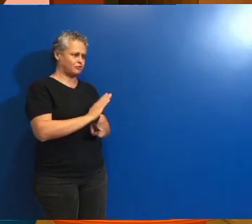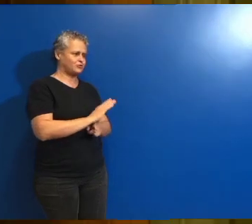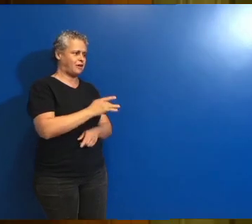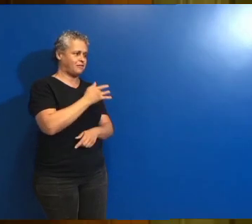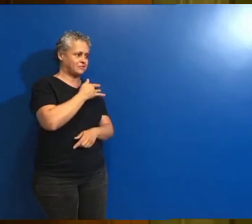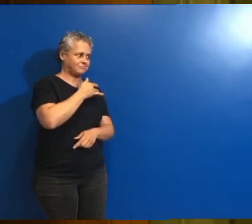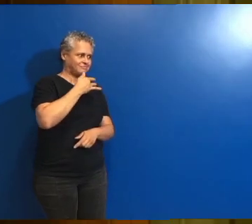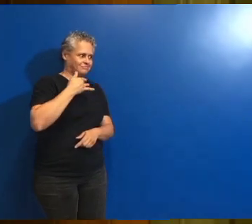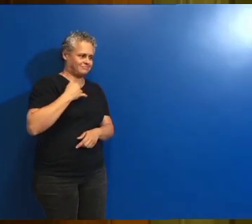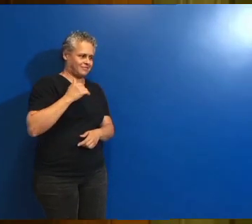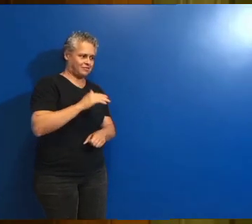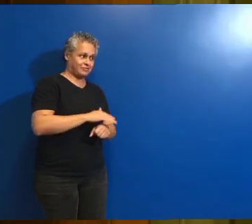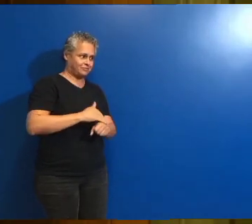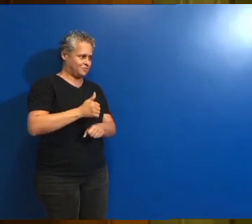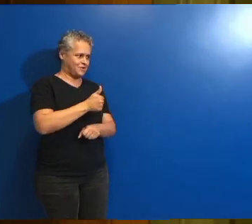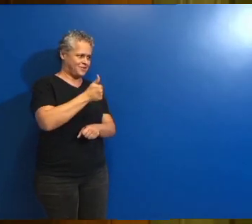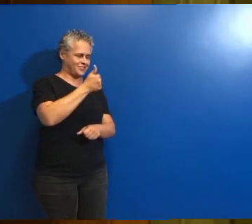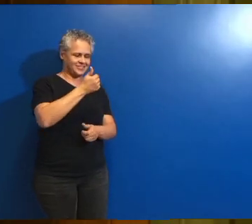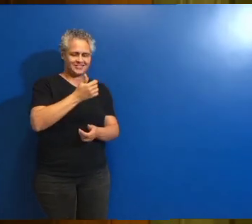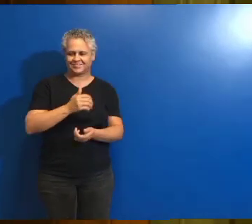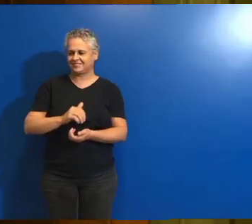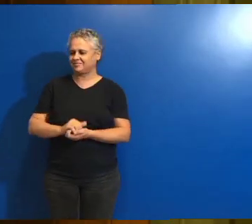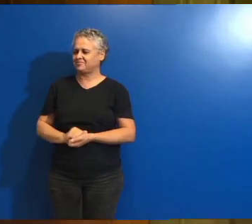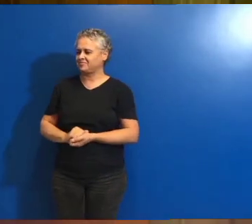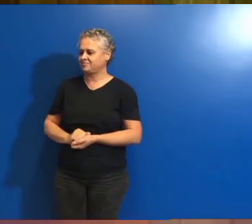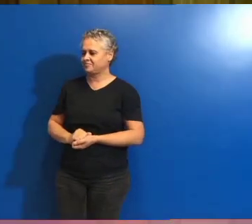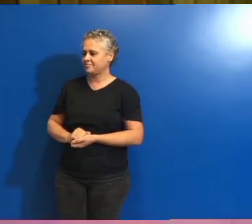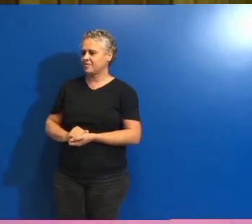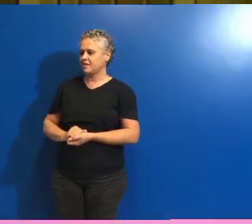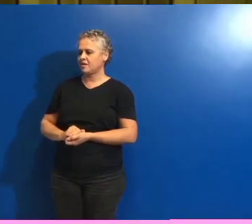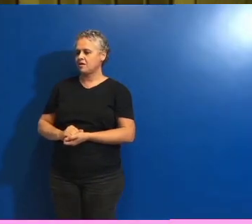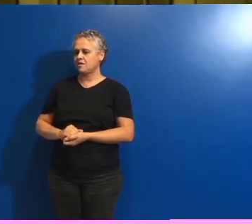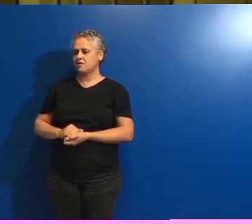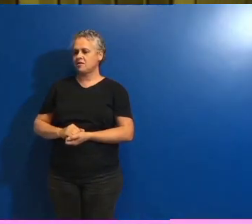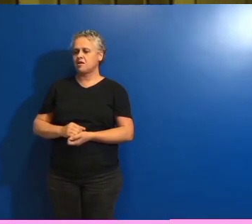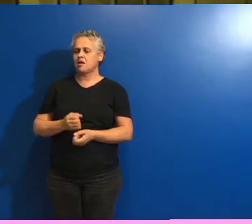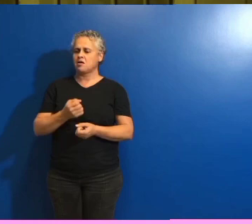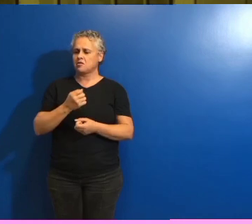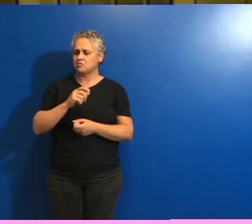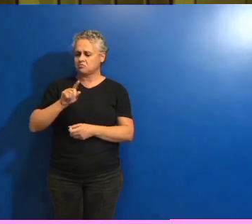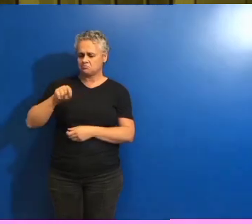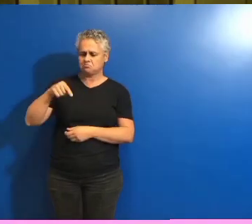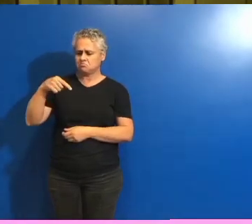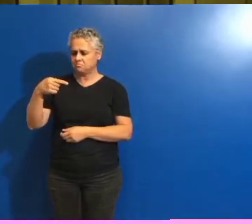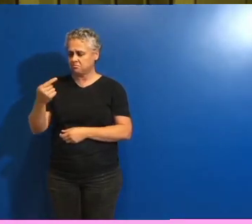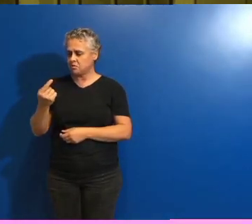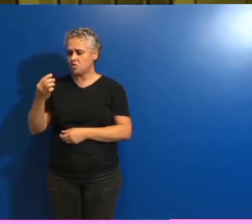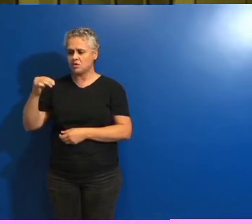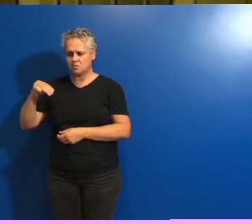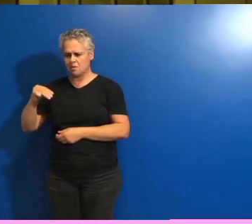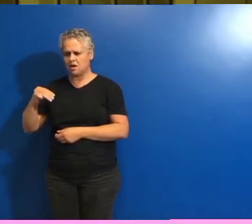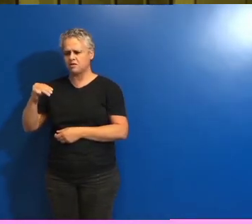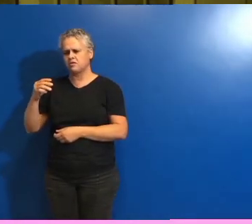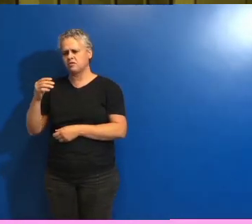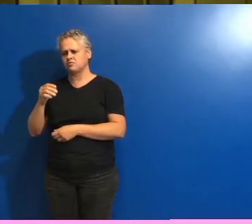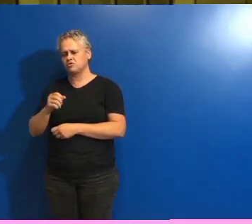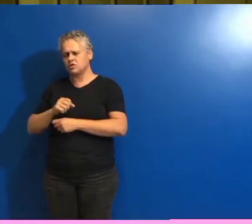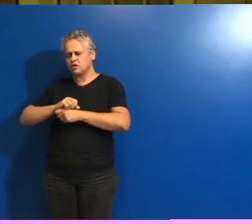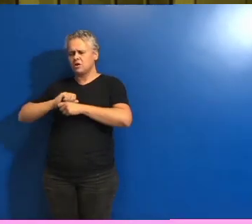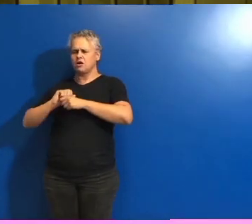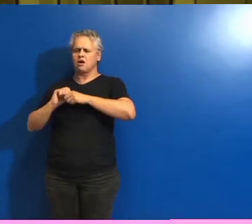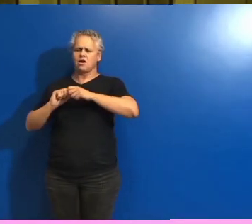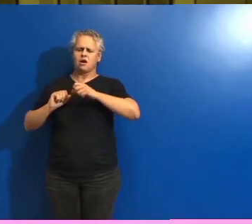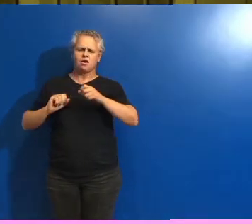saudáveis. Ela sorri discretamente. Alguns dias se passaram e uma noite Maria acordou à meia-noite.